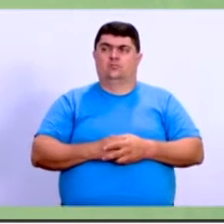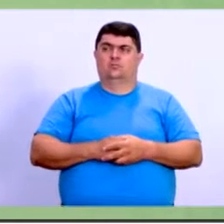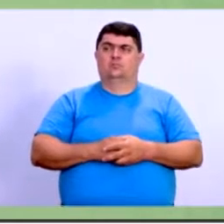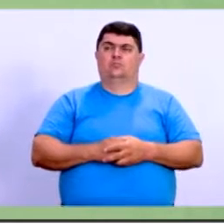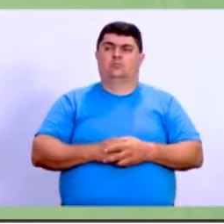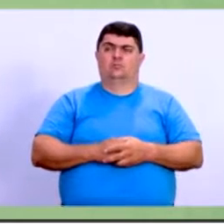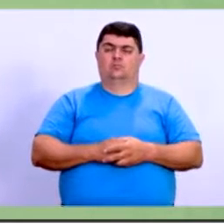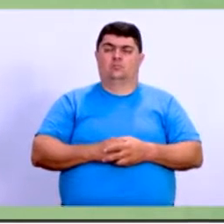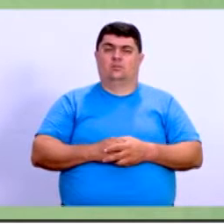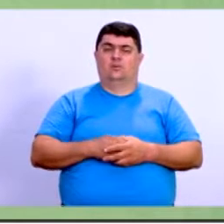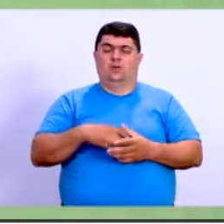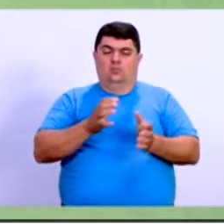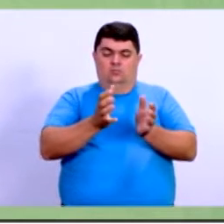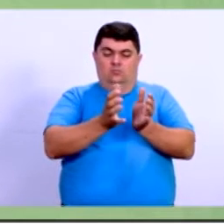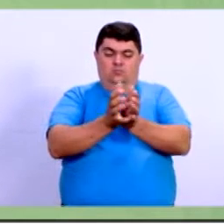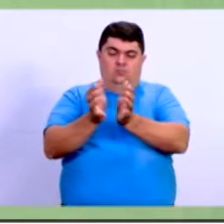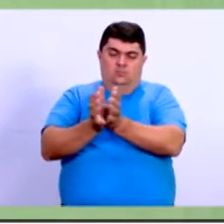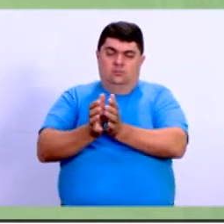produto,